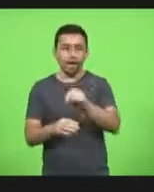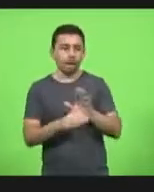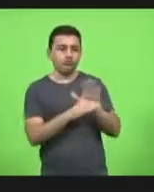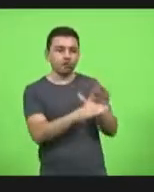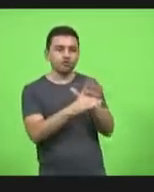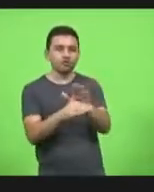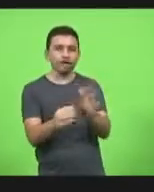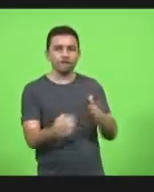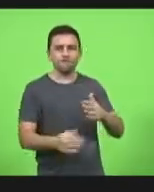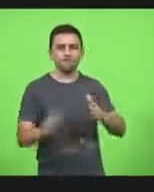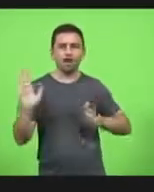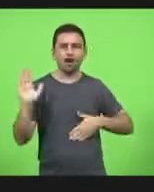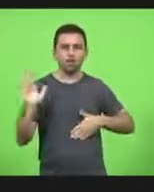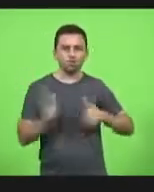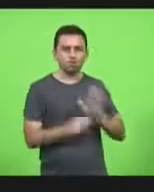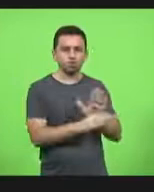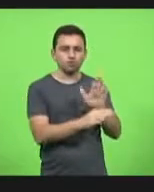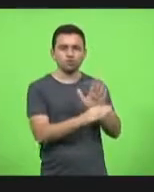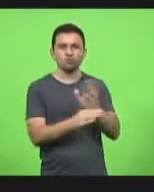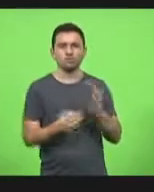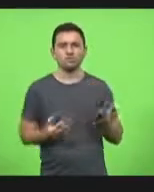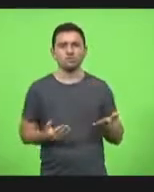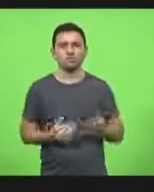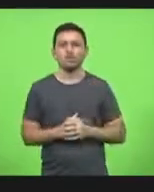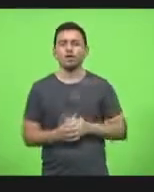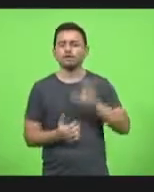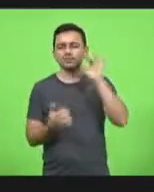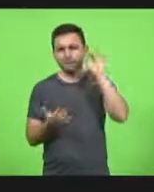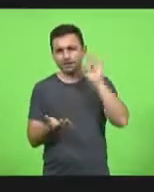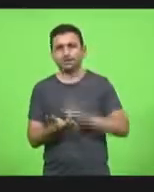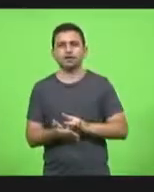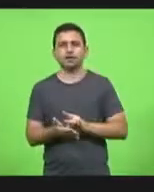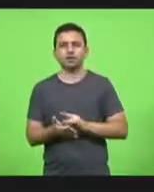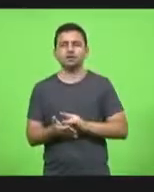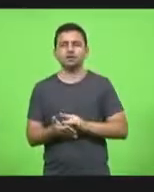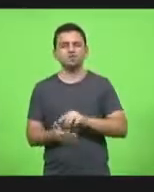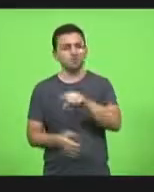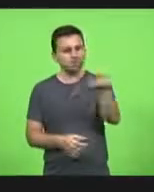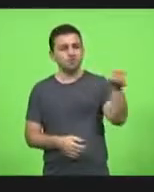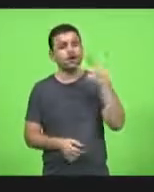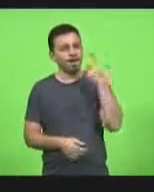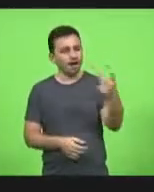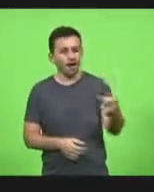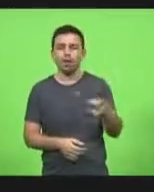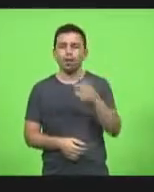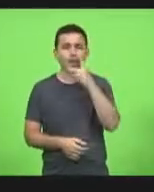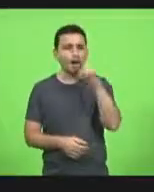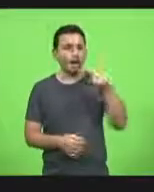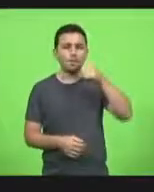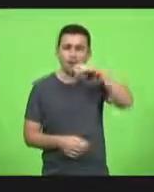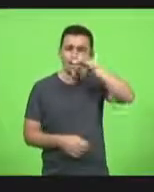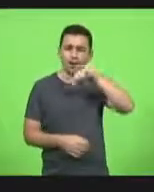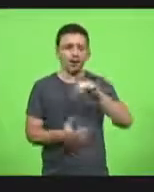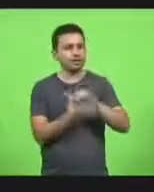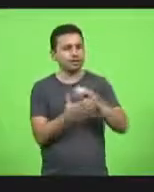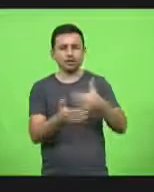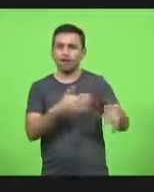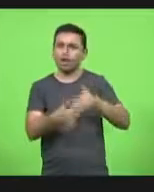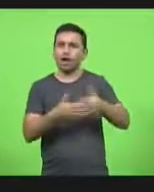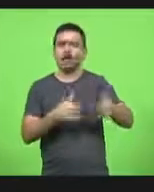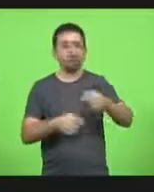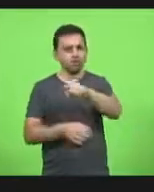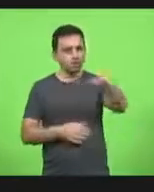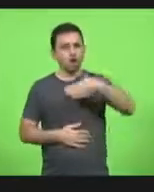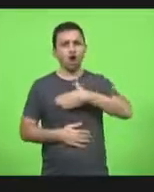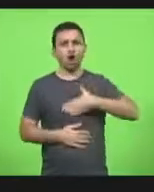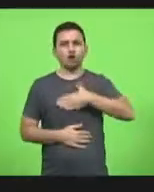Então, amanhã, já confirmado já, fale para o papai, para a mamãe, para a esposa, tá? Quem for lá amanhã lá, vocês vão ter esse prazer aí de